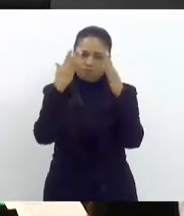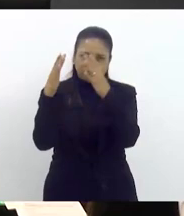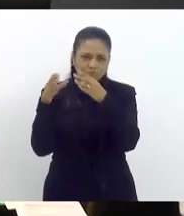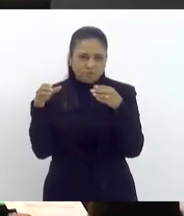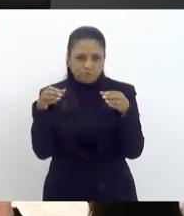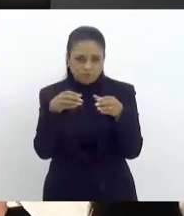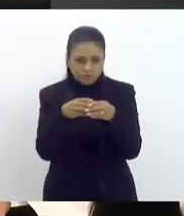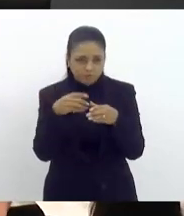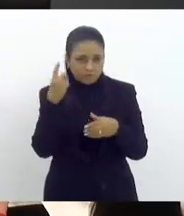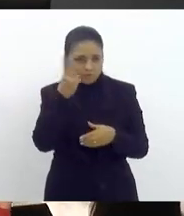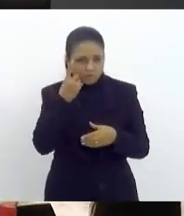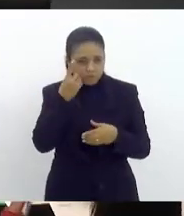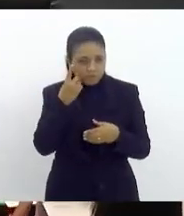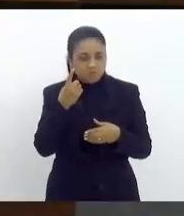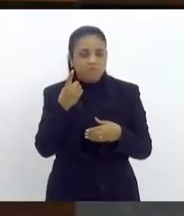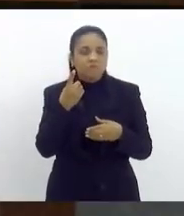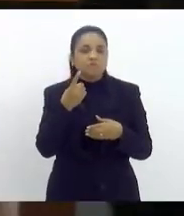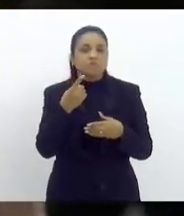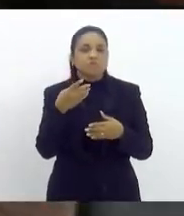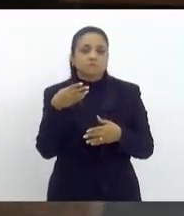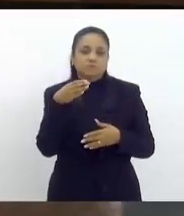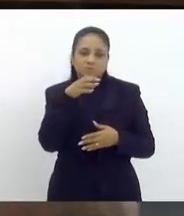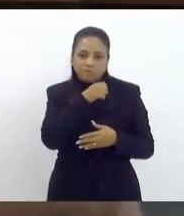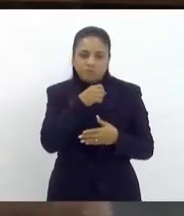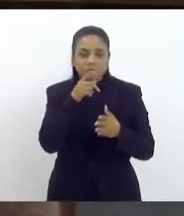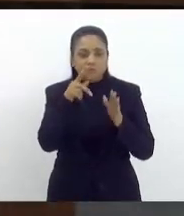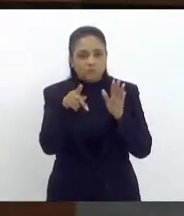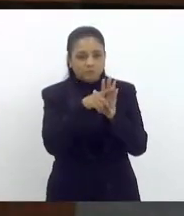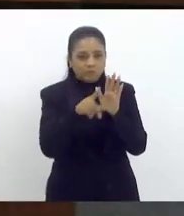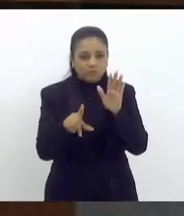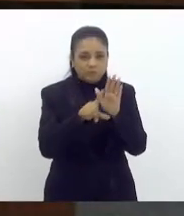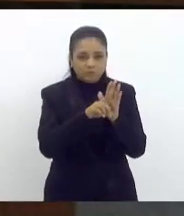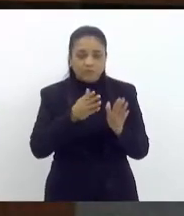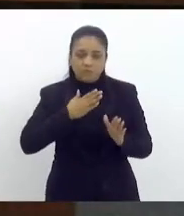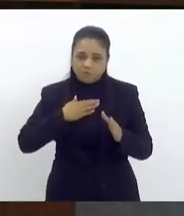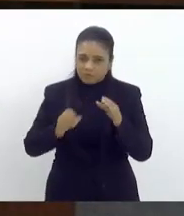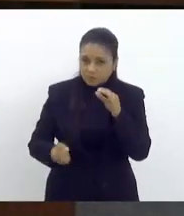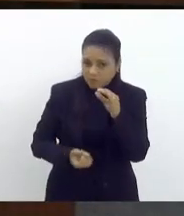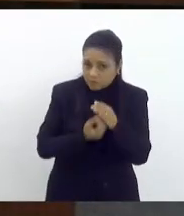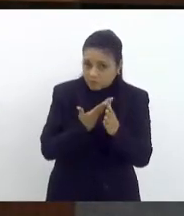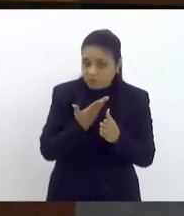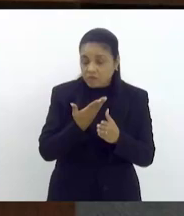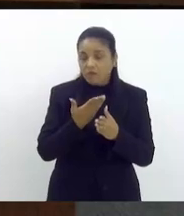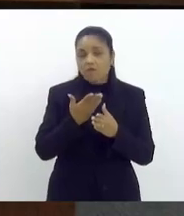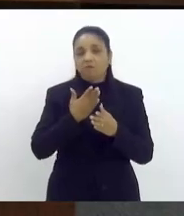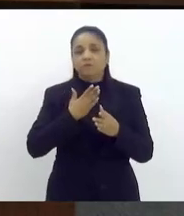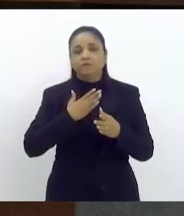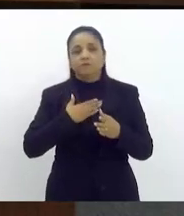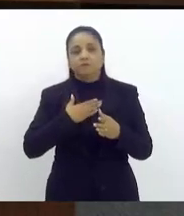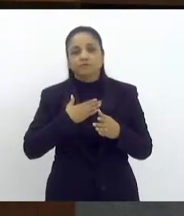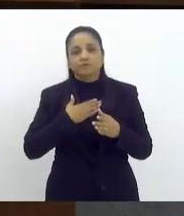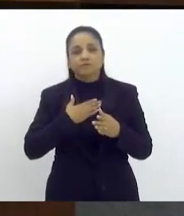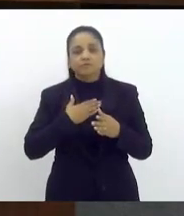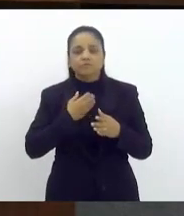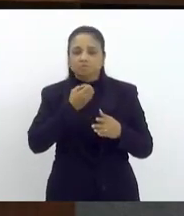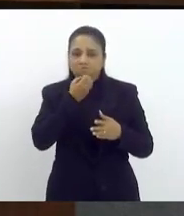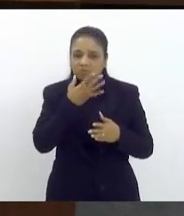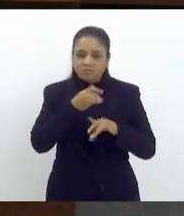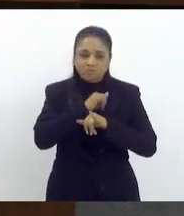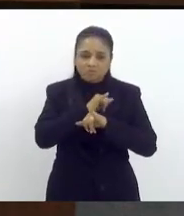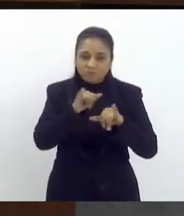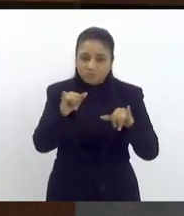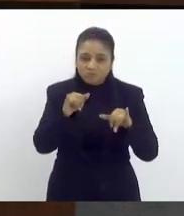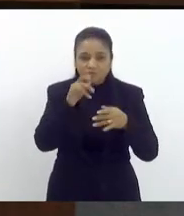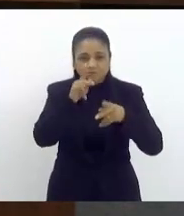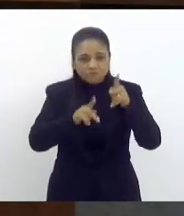das e dois deputados dessa casa muito brevemente um projeto de lei de minha autoria que beneficia todas